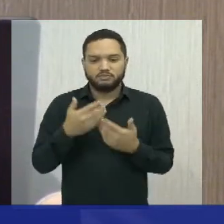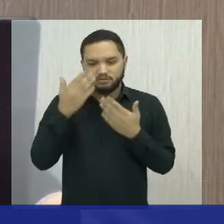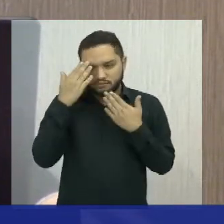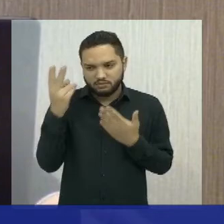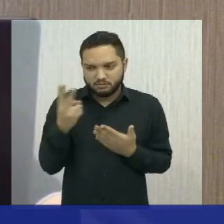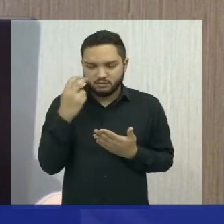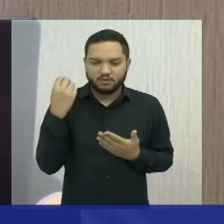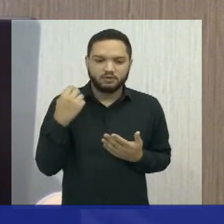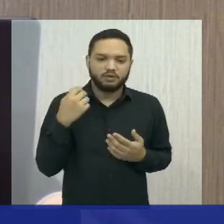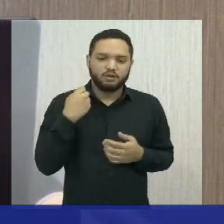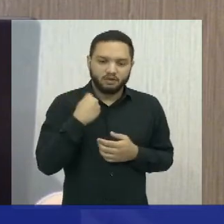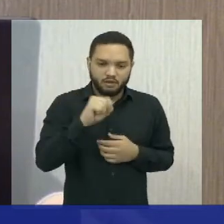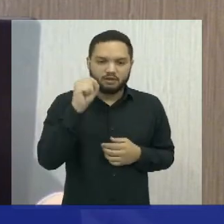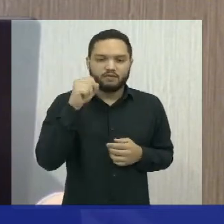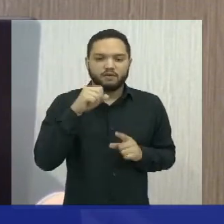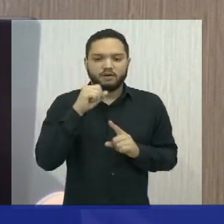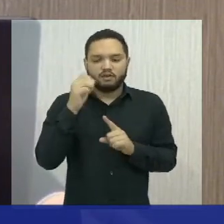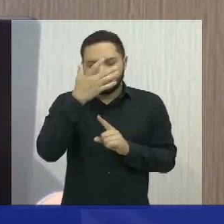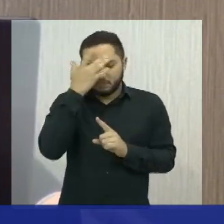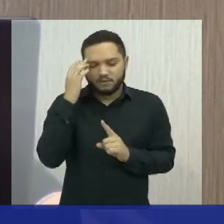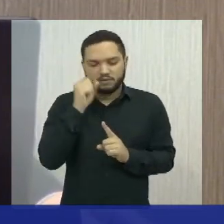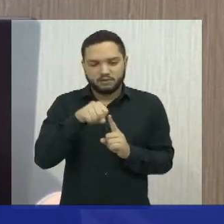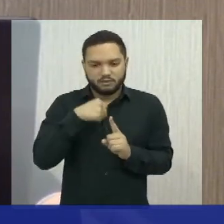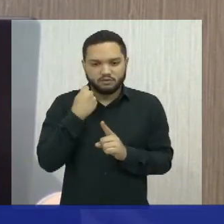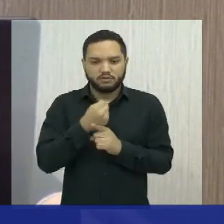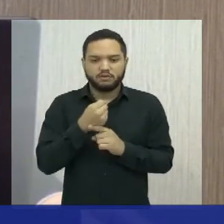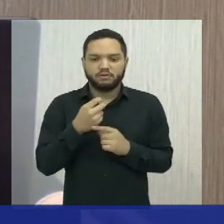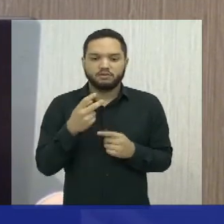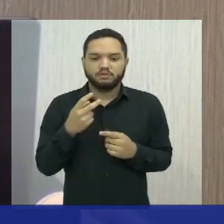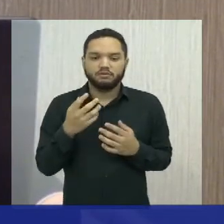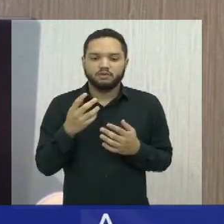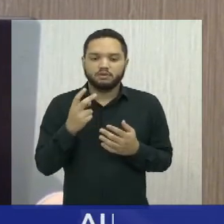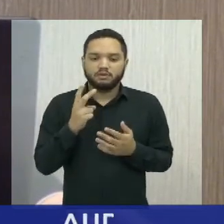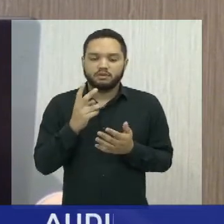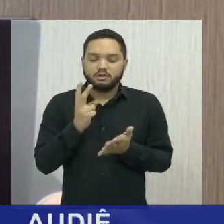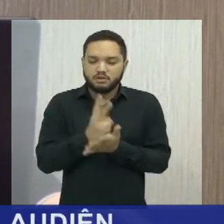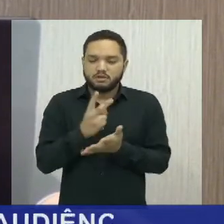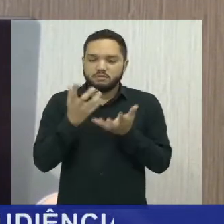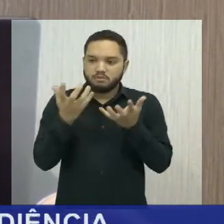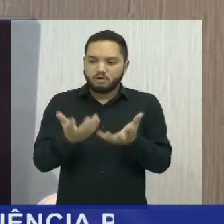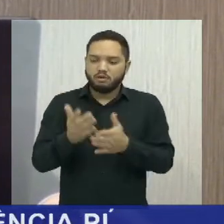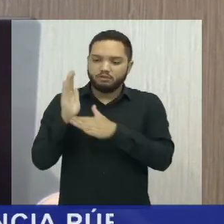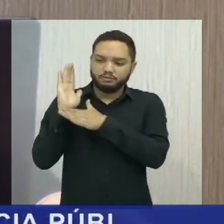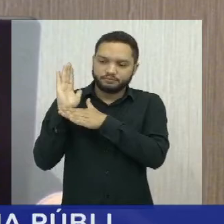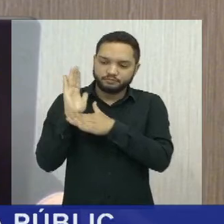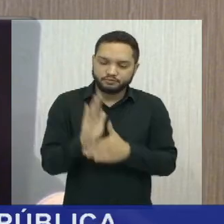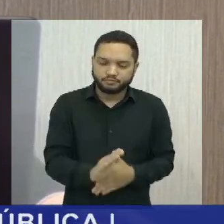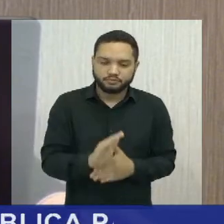vocês fazem da nossa sociedade, sempre em busca também de contribuir na melhoria